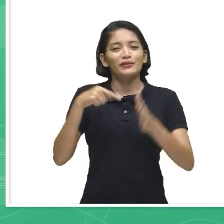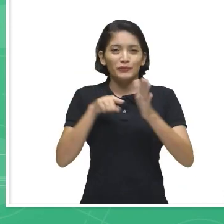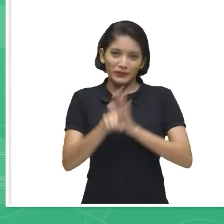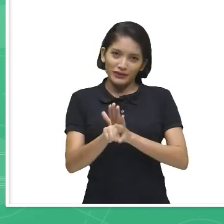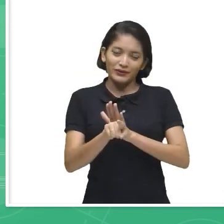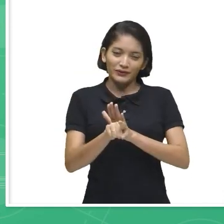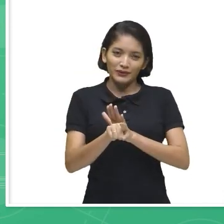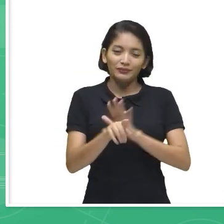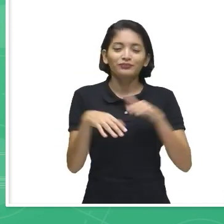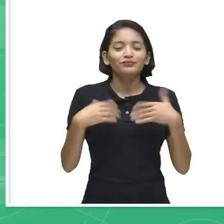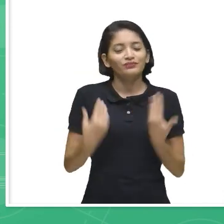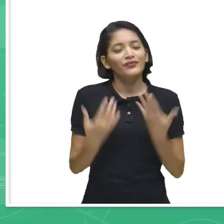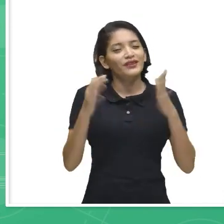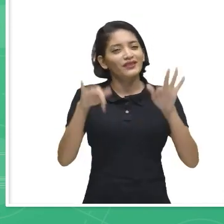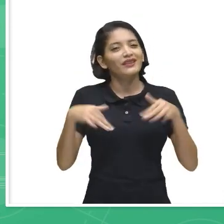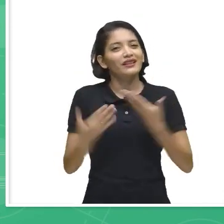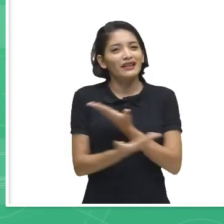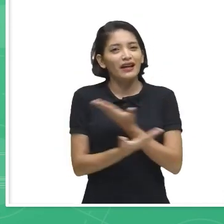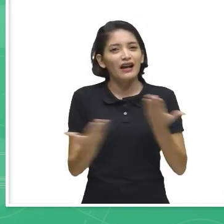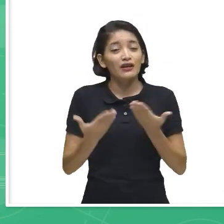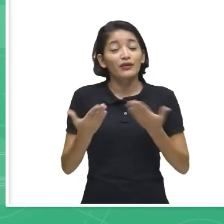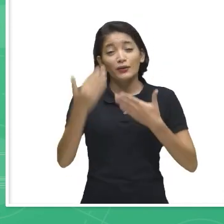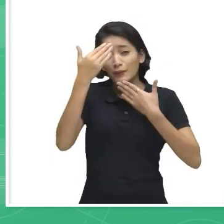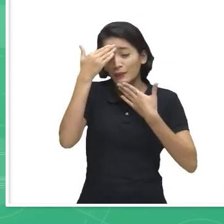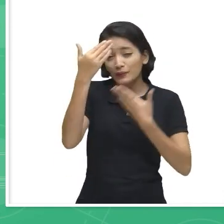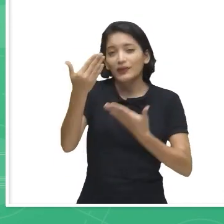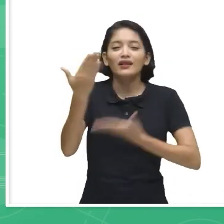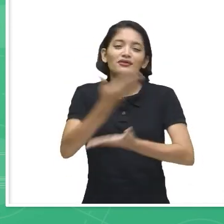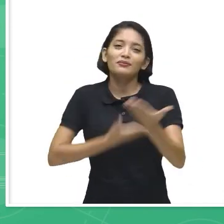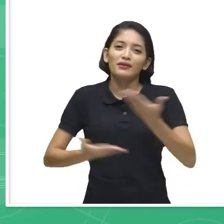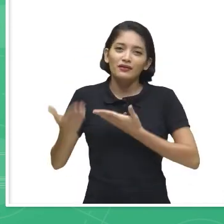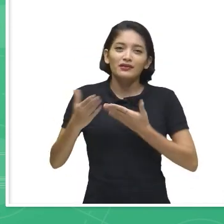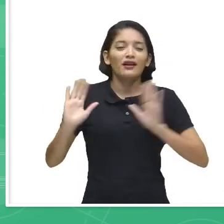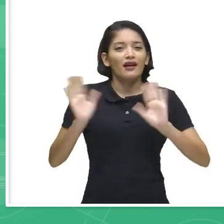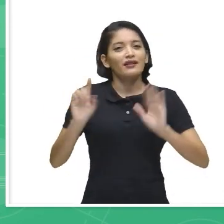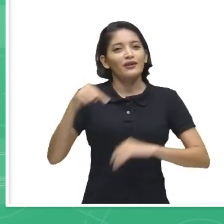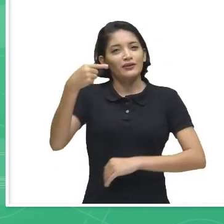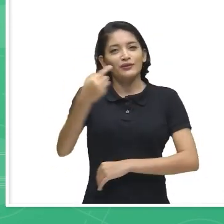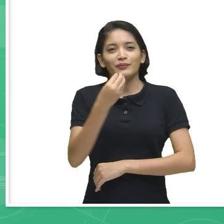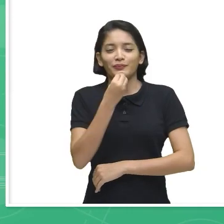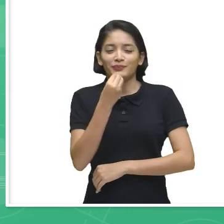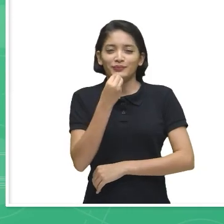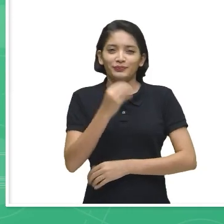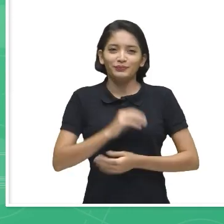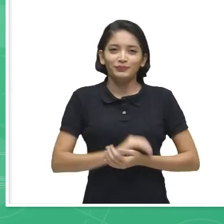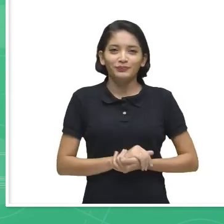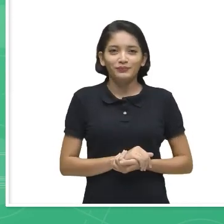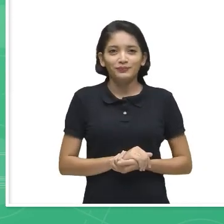E é isso que nós tínhamos para vocês. Obrigado, pessoal, pela participação. Até a próxima. Tchau!